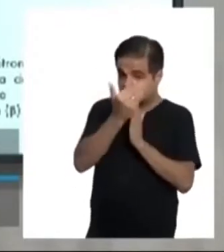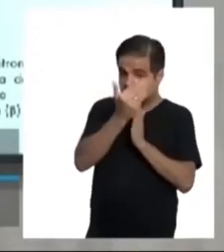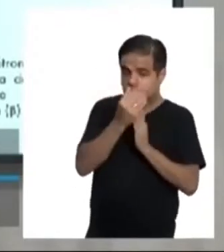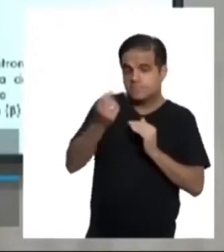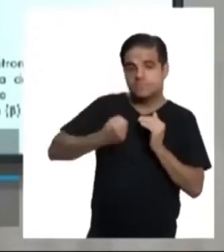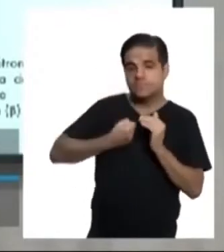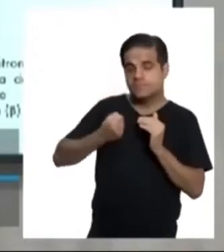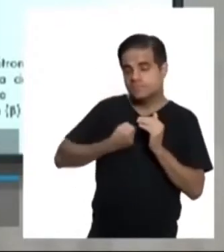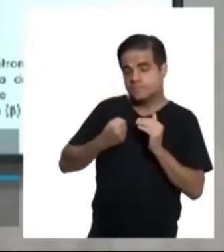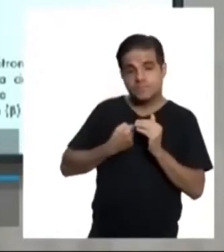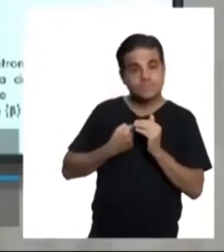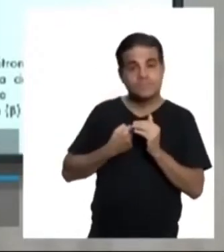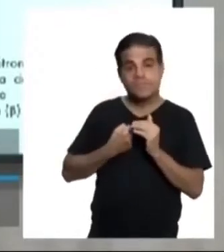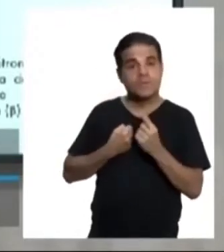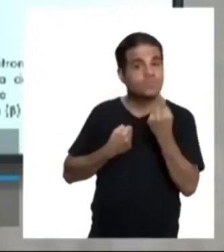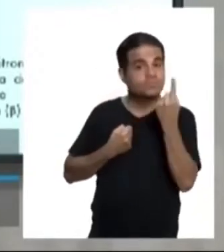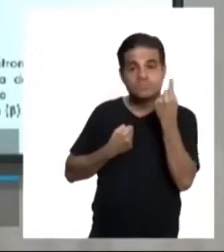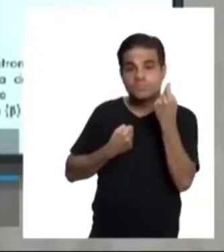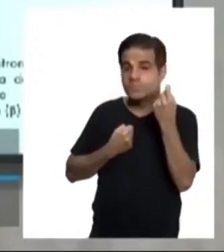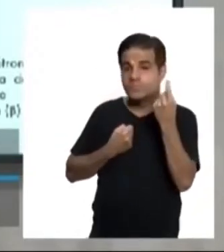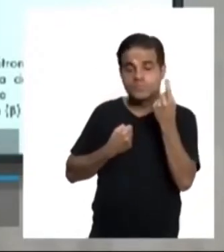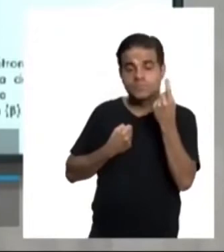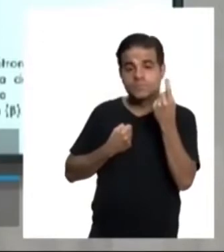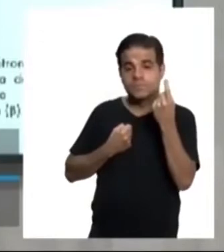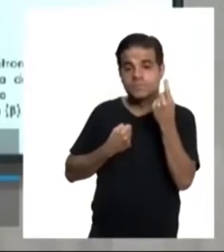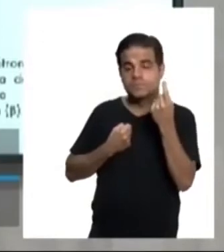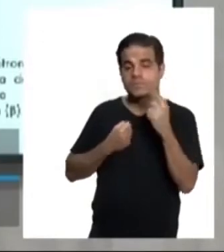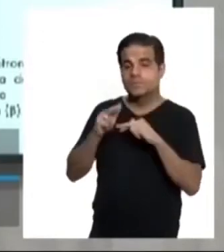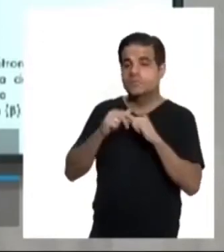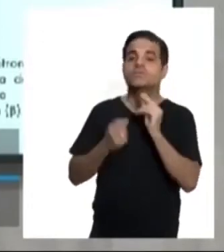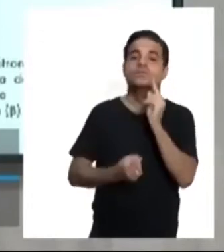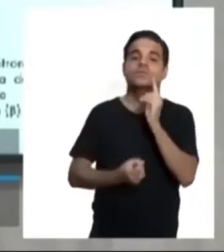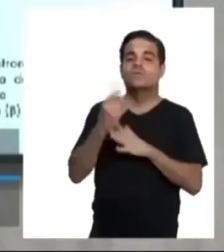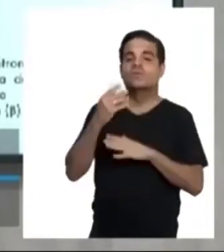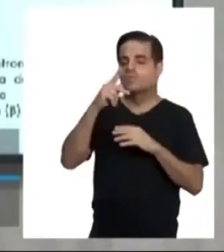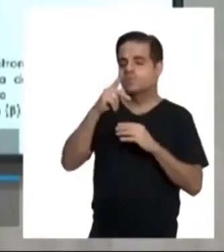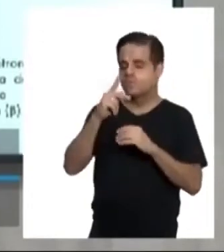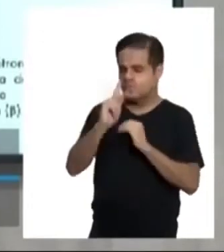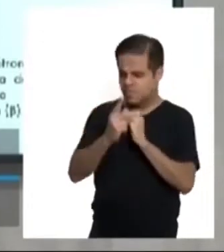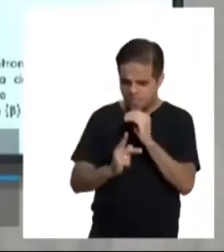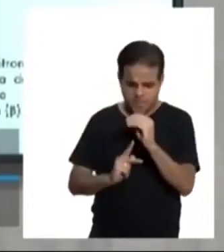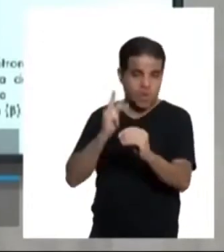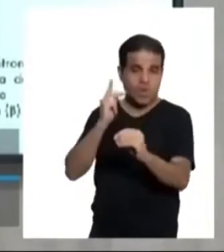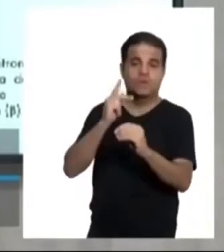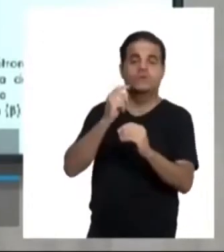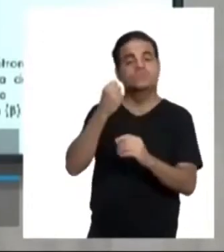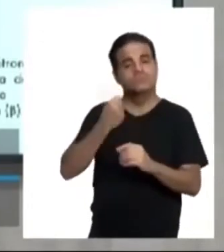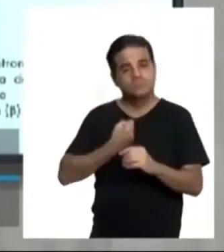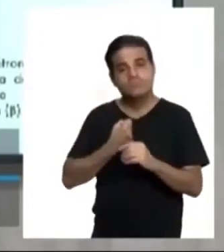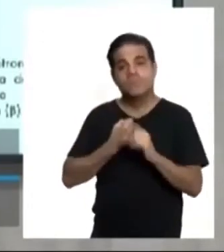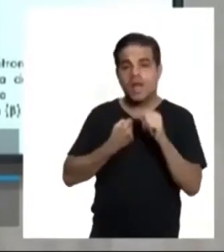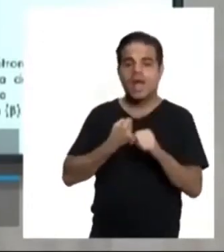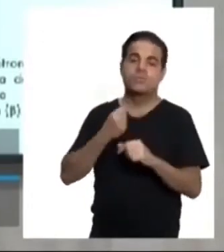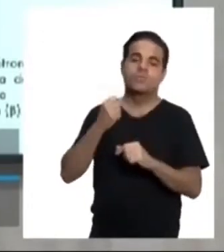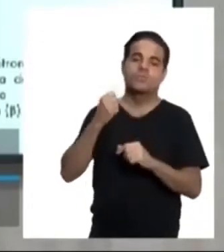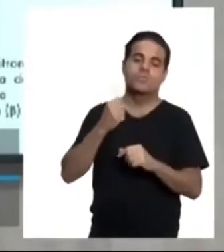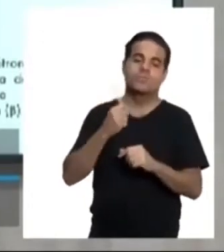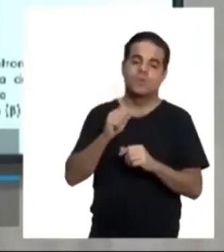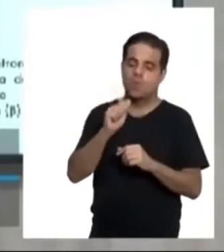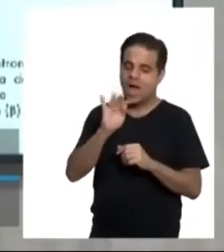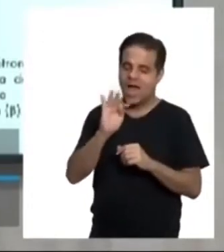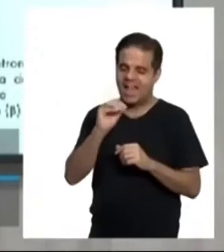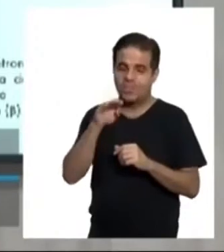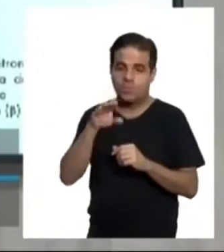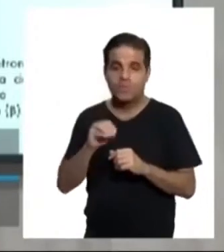número atômico em uma unidade, porque formou um próton, e próton é número atômico, certo? Mas acontece